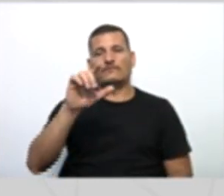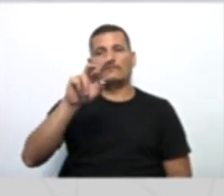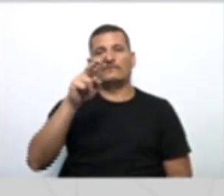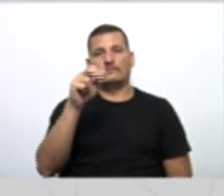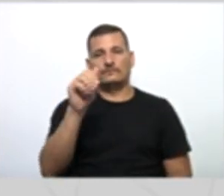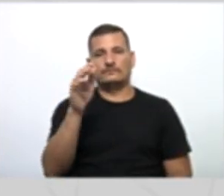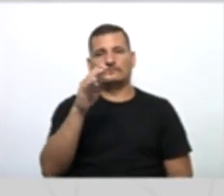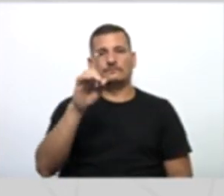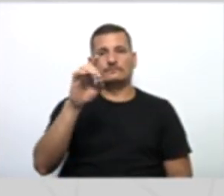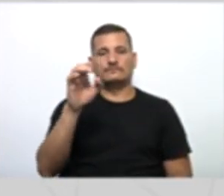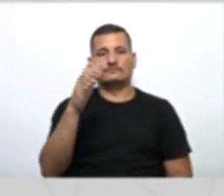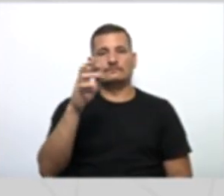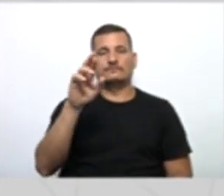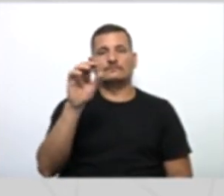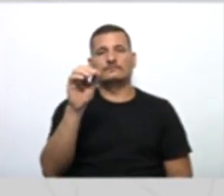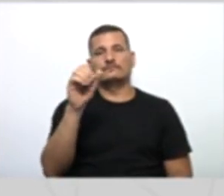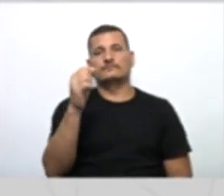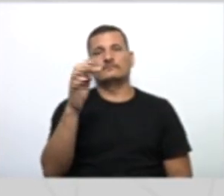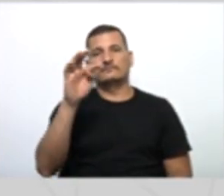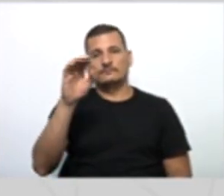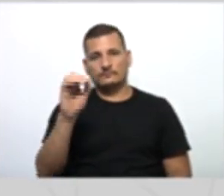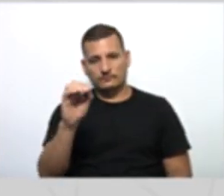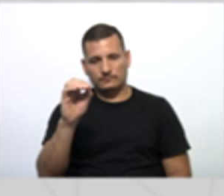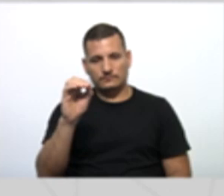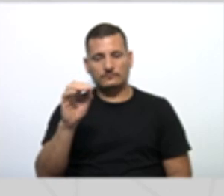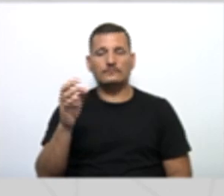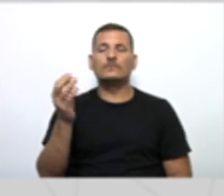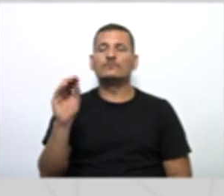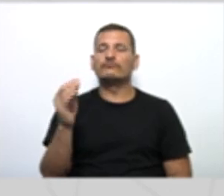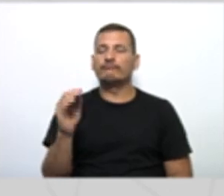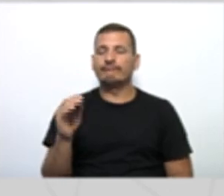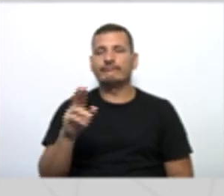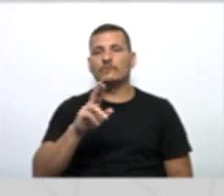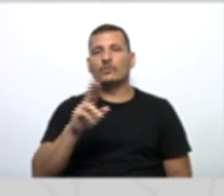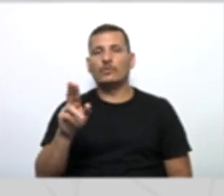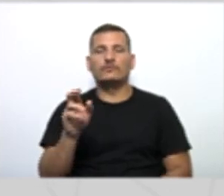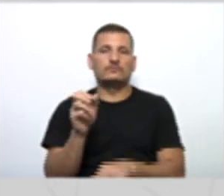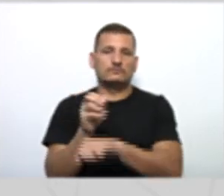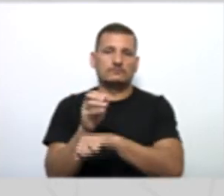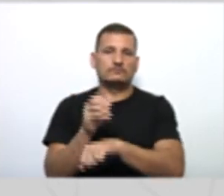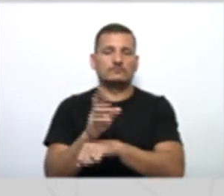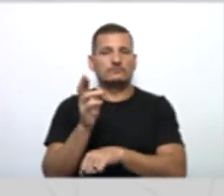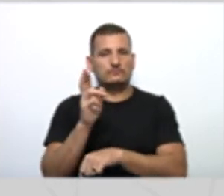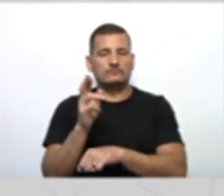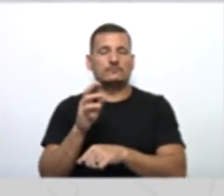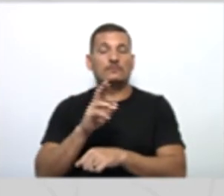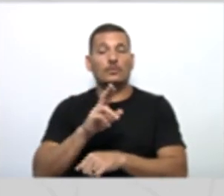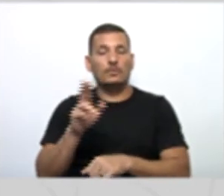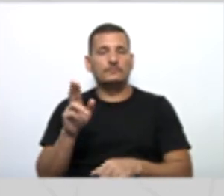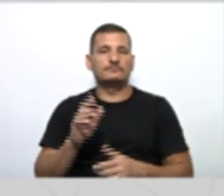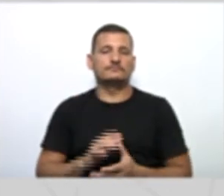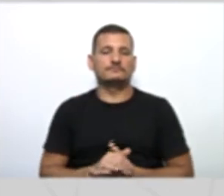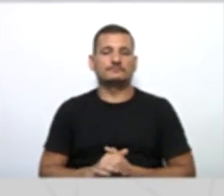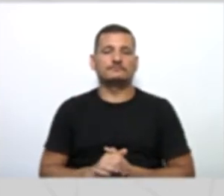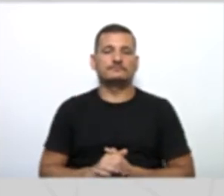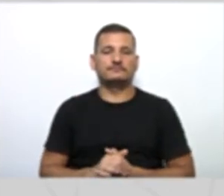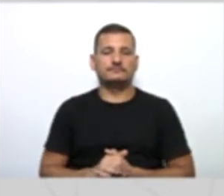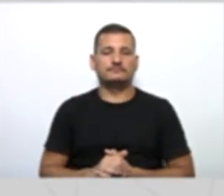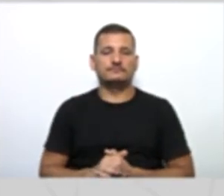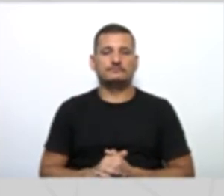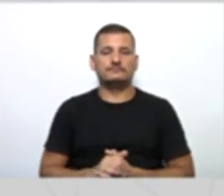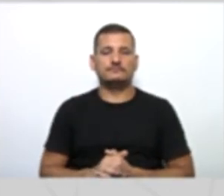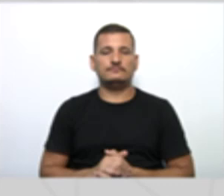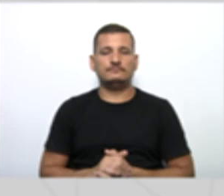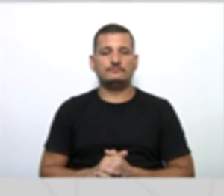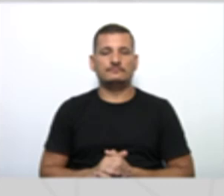estágio, quem é que está entregando o relatório e quem que é o orientador do estágio de vocês. Na sequência,